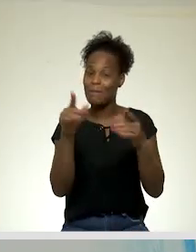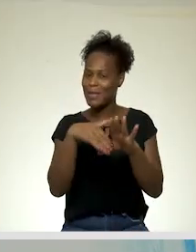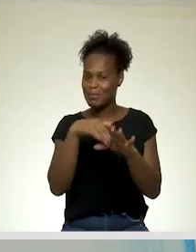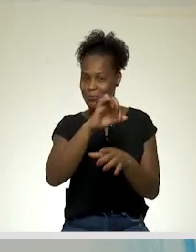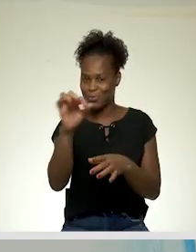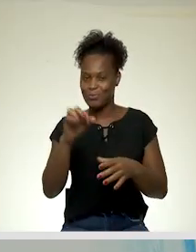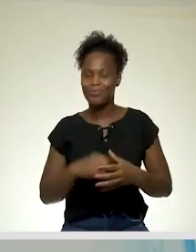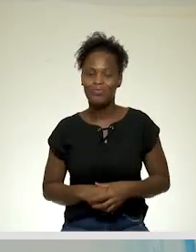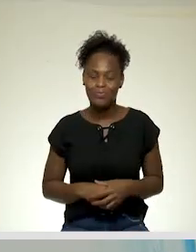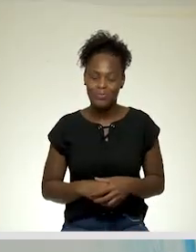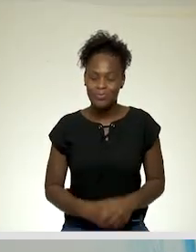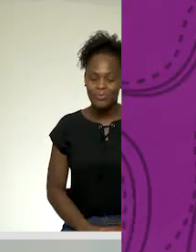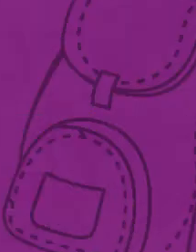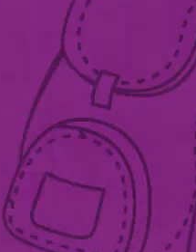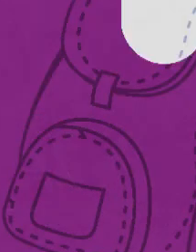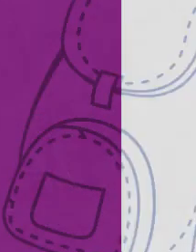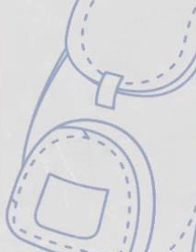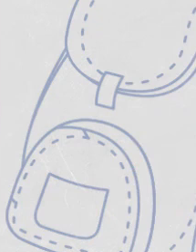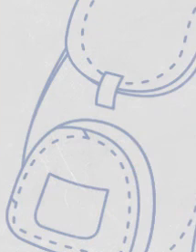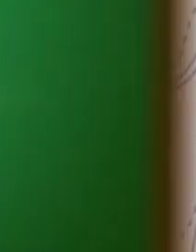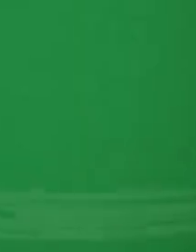participação. Ok?